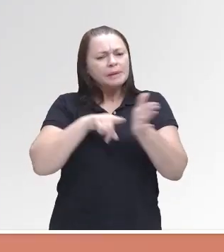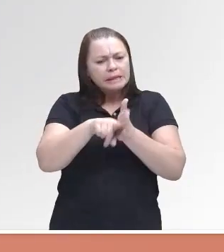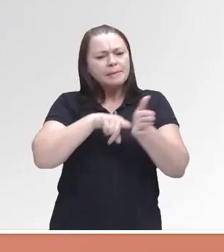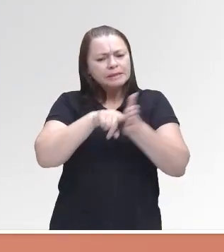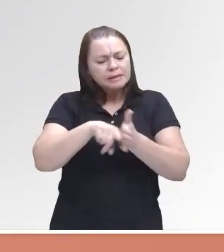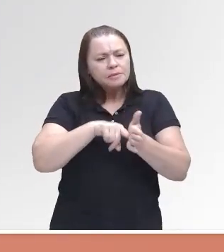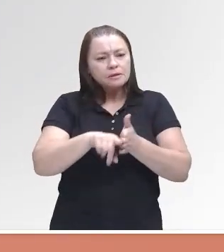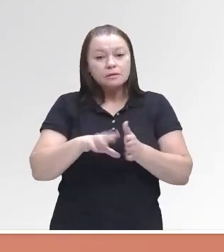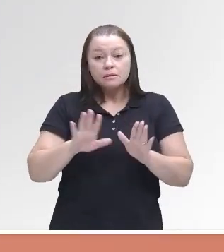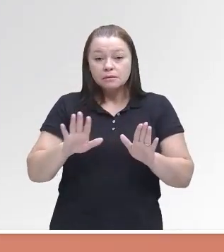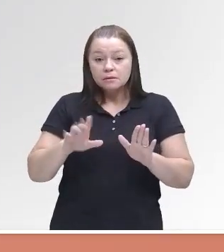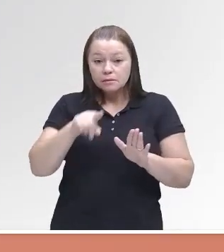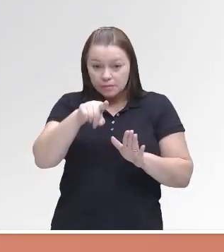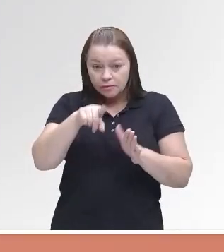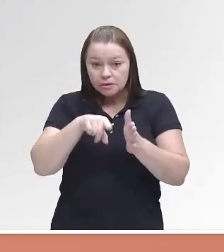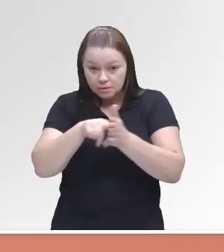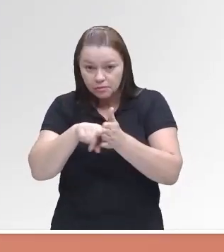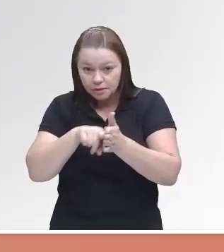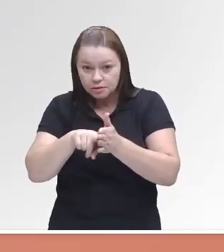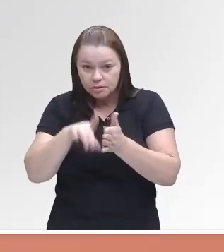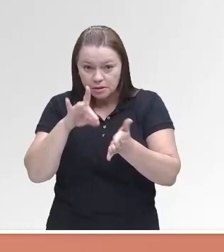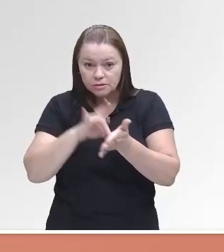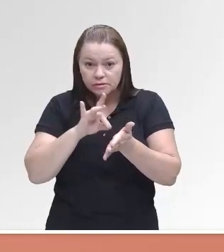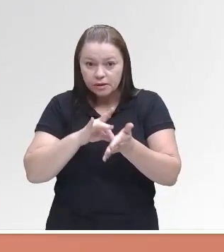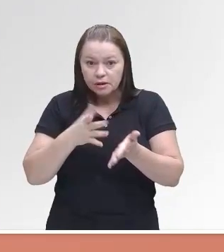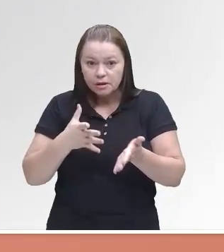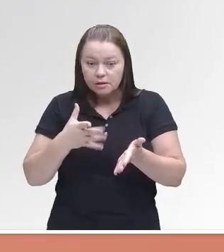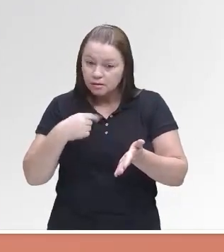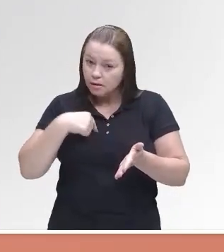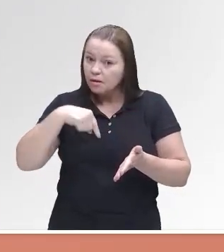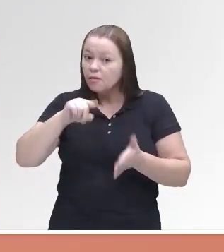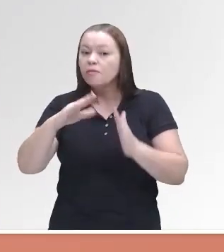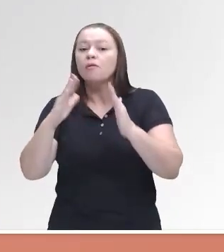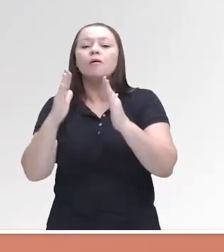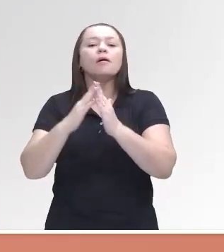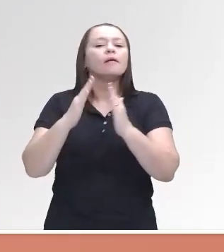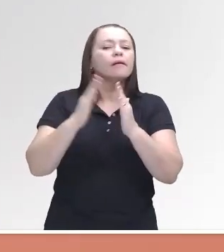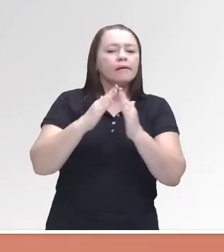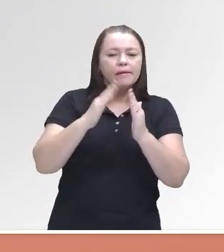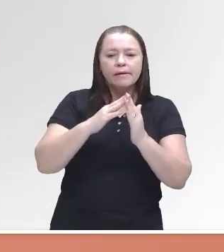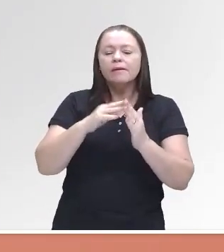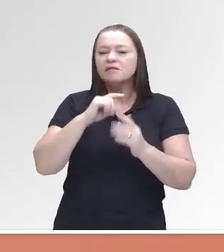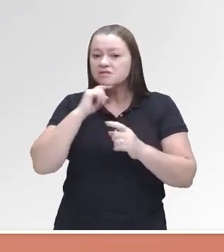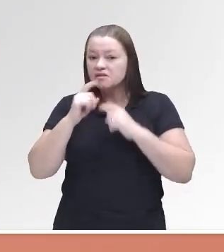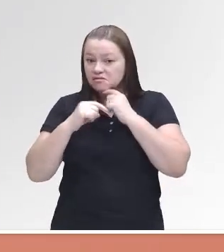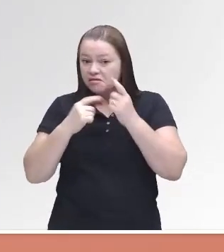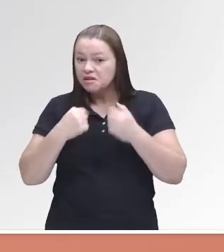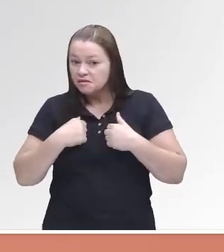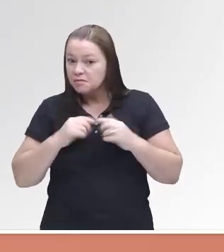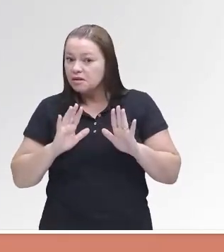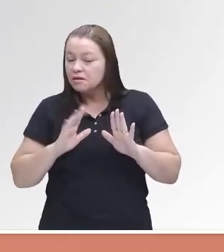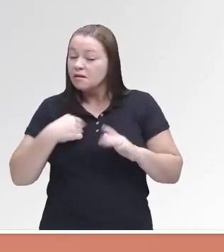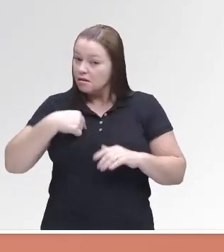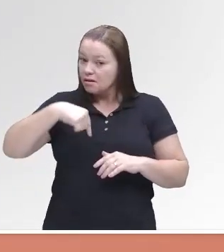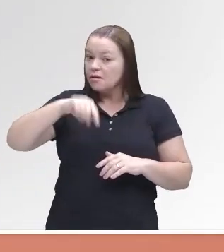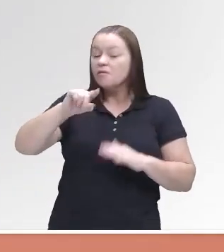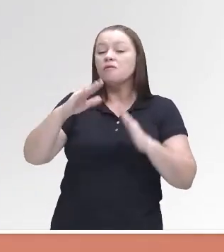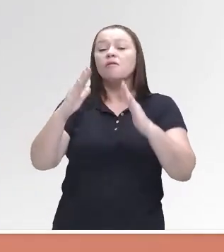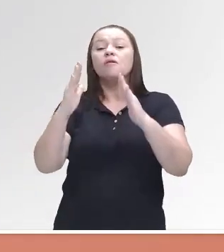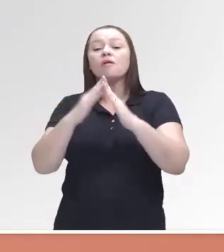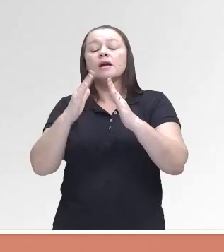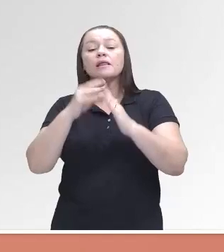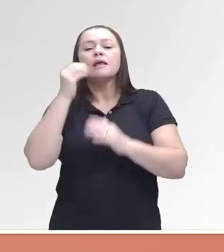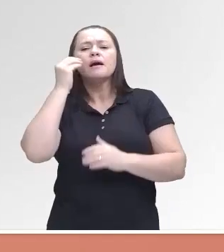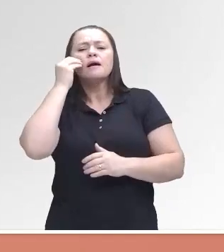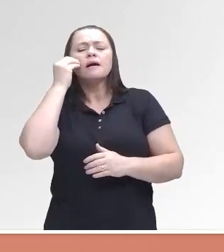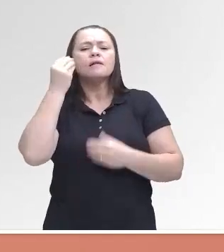mesmo? Estão? Eu vou aí na casa de vocês estão duvidando de mim, é? Eu vou aí ver como é que tá